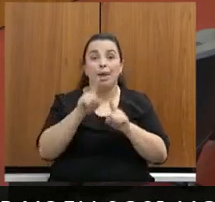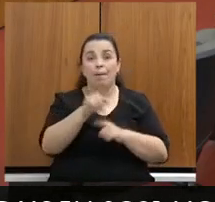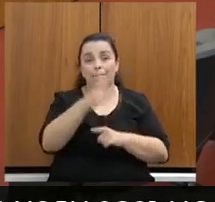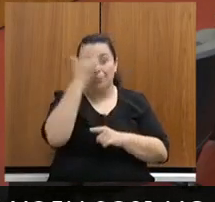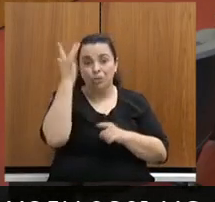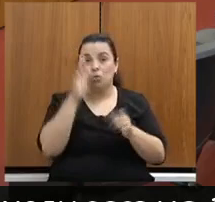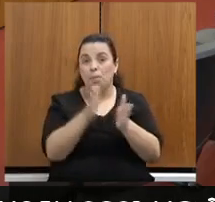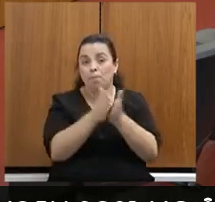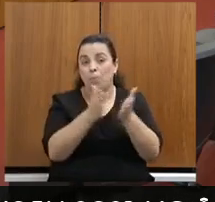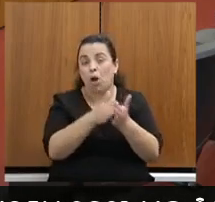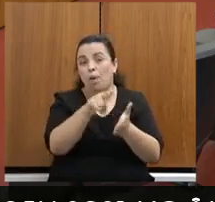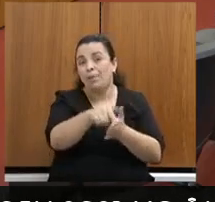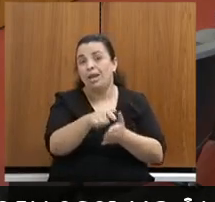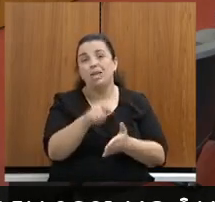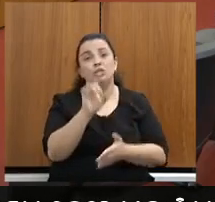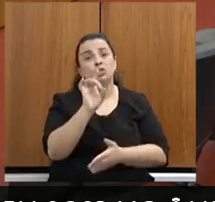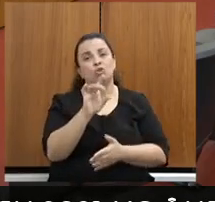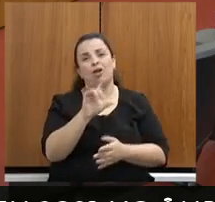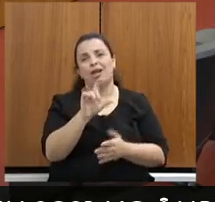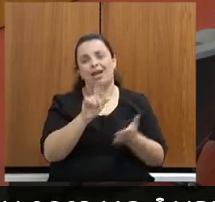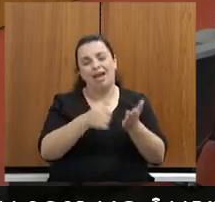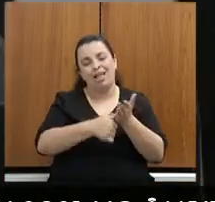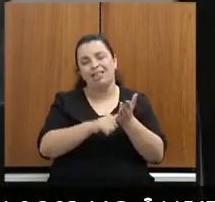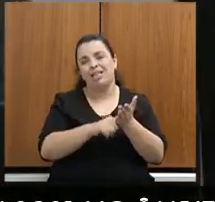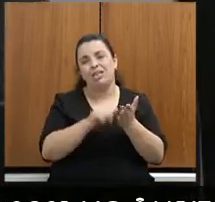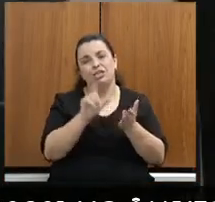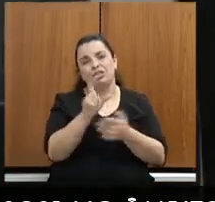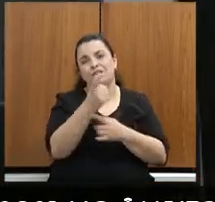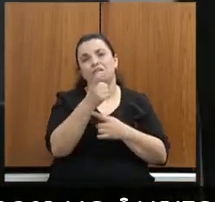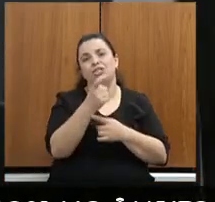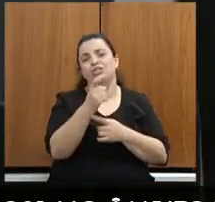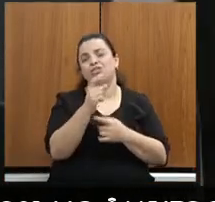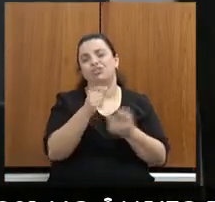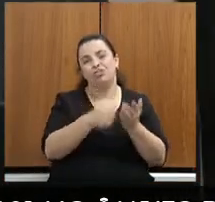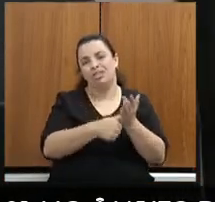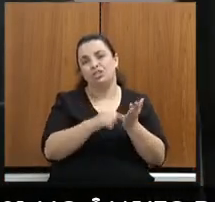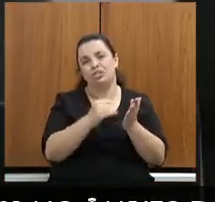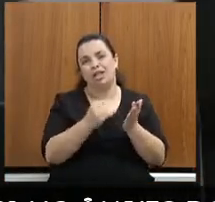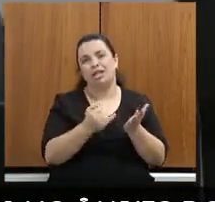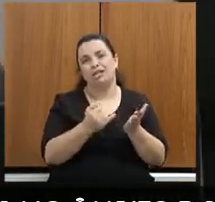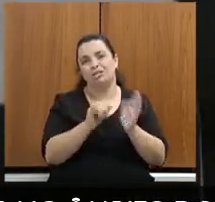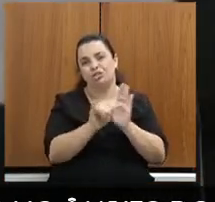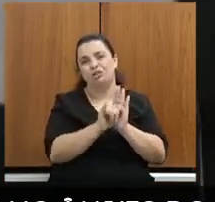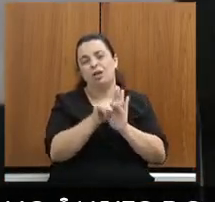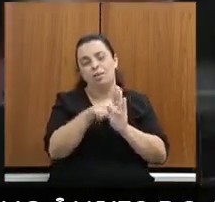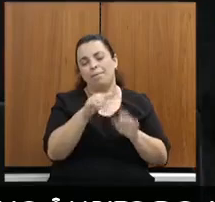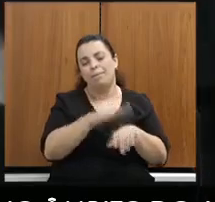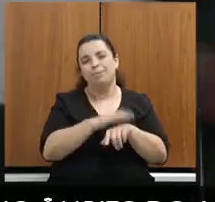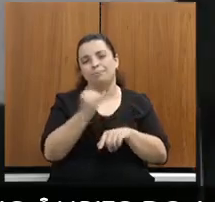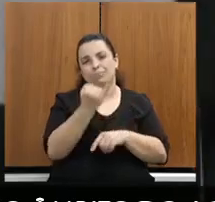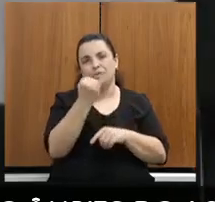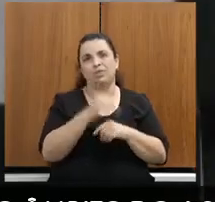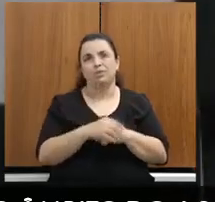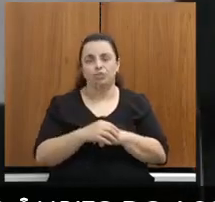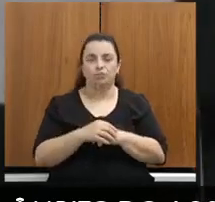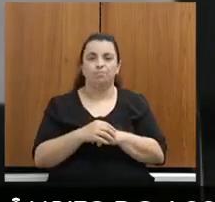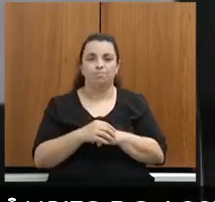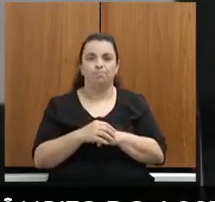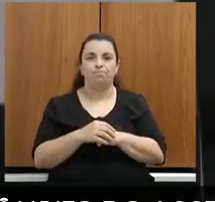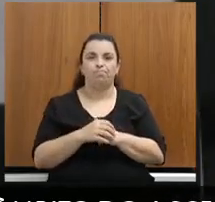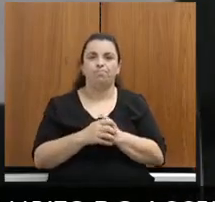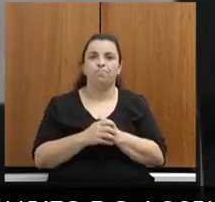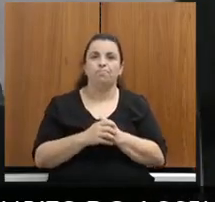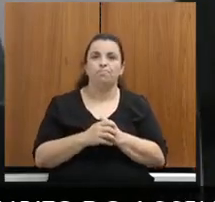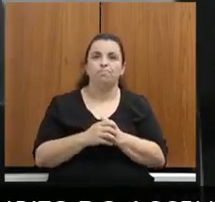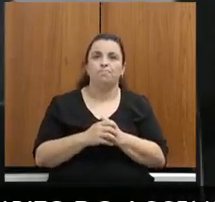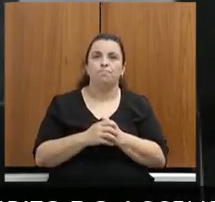então isso o senhor faz muito bem fazer chegar é por isso que eu tenho apoiado muito estudar edificação nesse dia pela razão Deputado eu